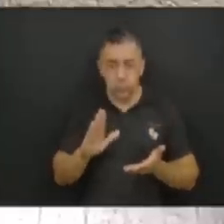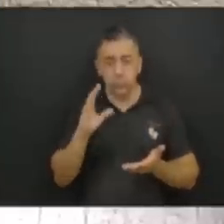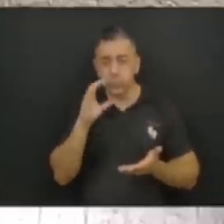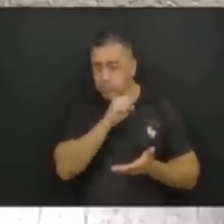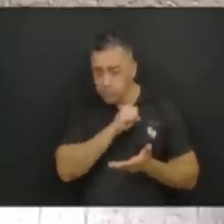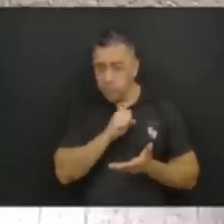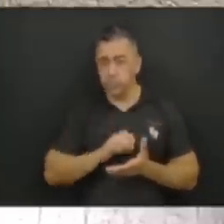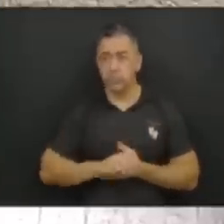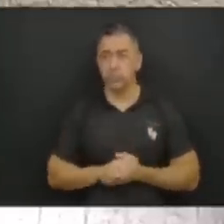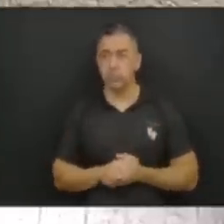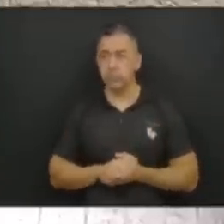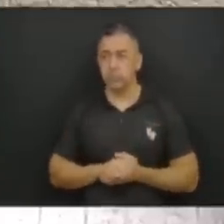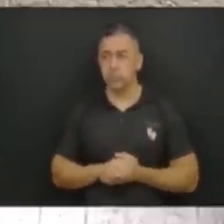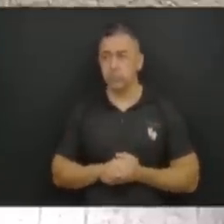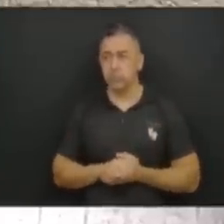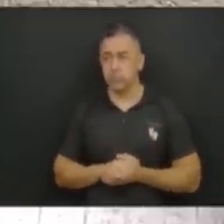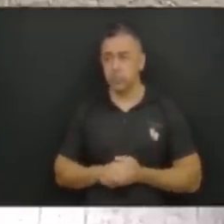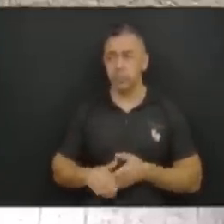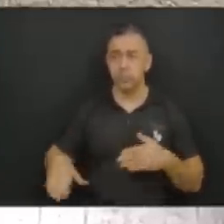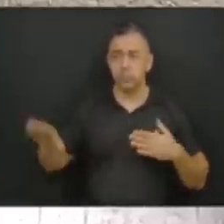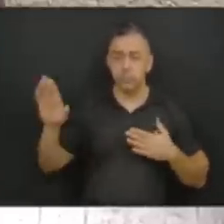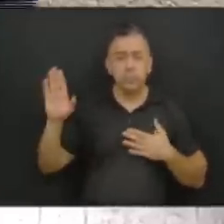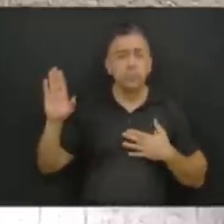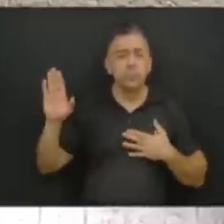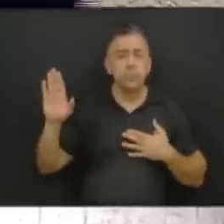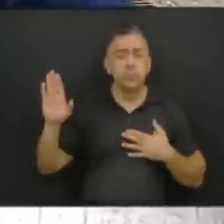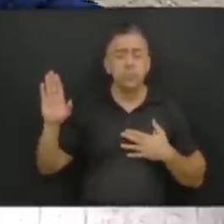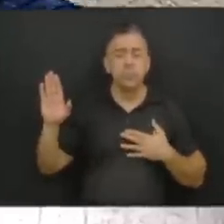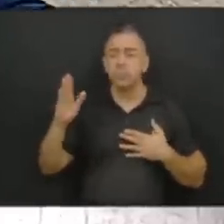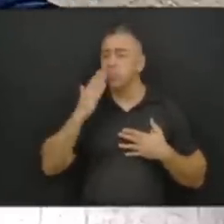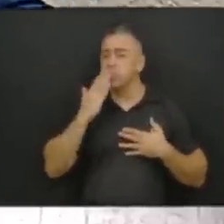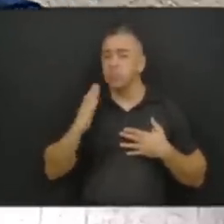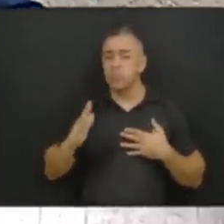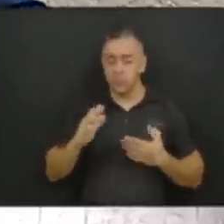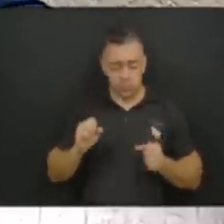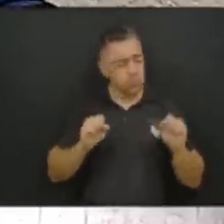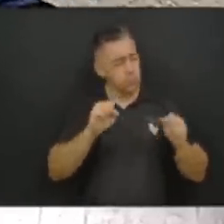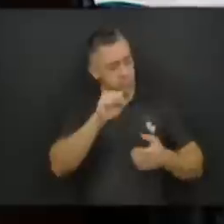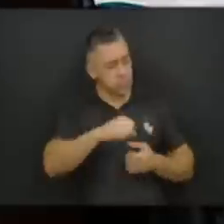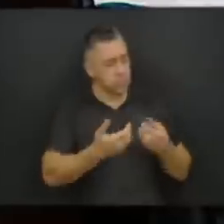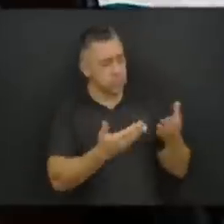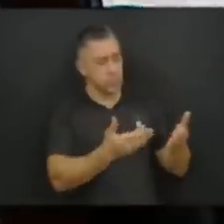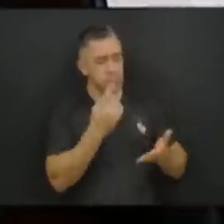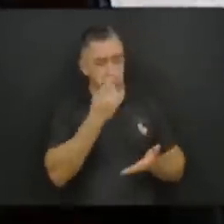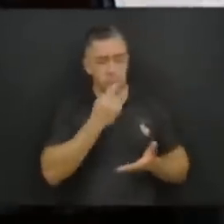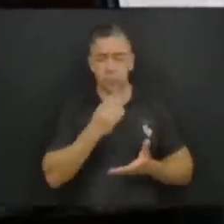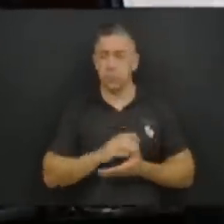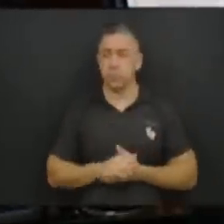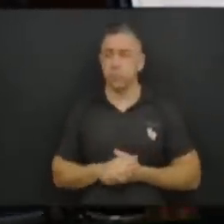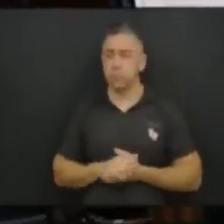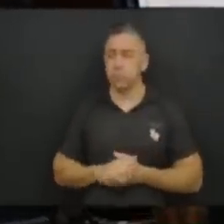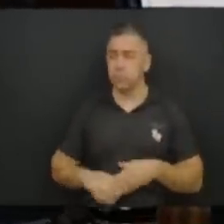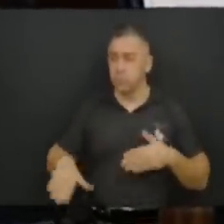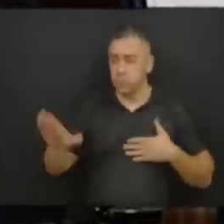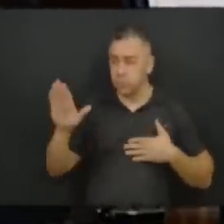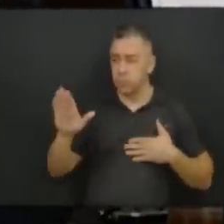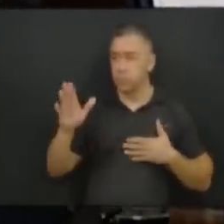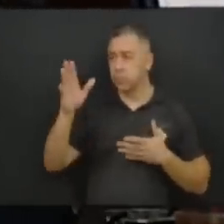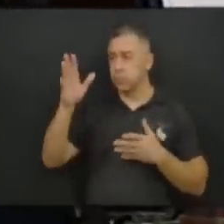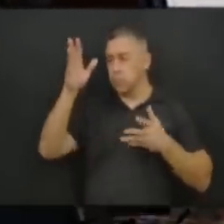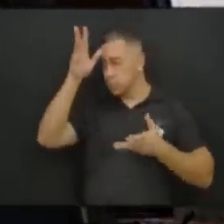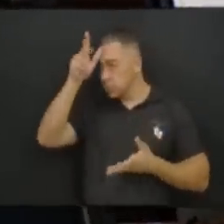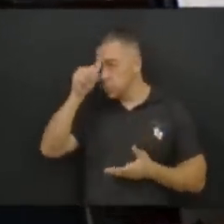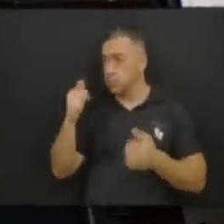presidente além de ser rápido com a ajuda a placa depois sim por favor Deputado OLX tendência é deputado o galo eu quero